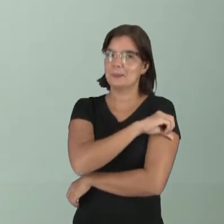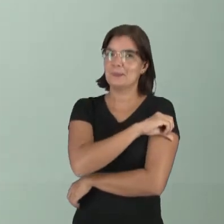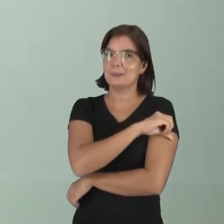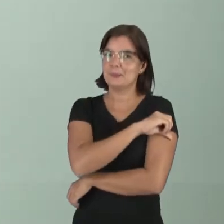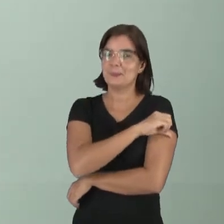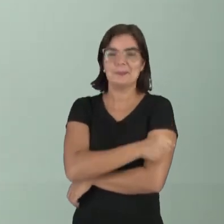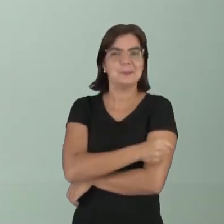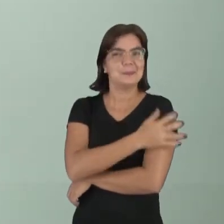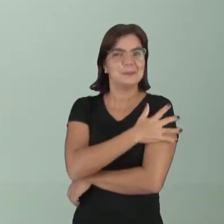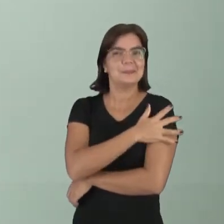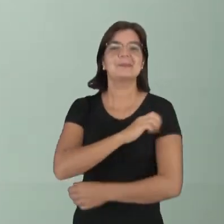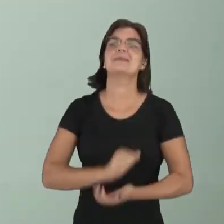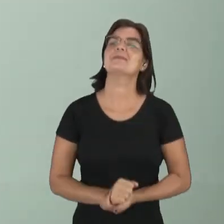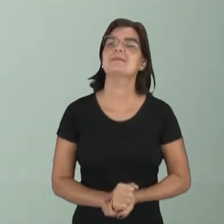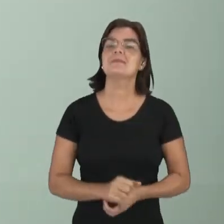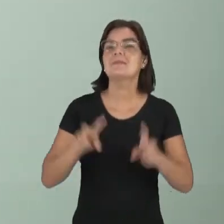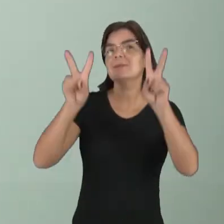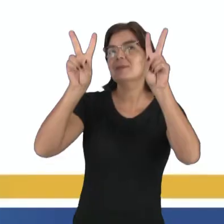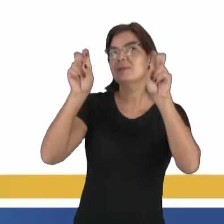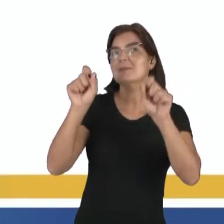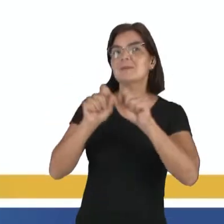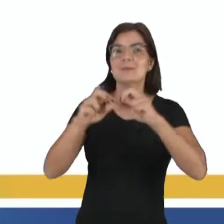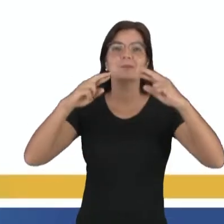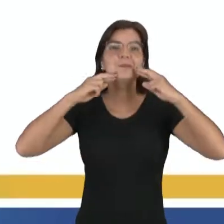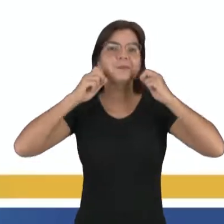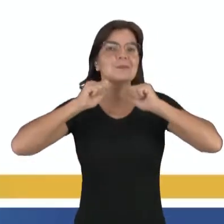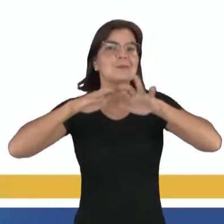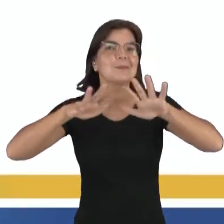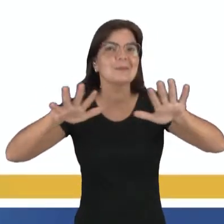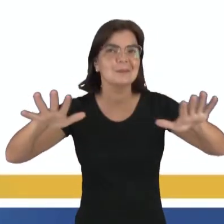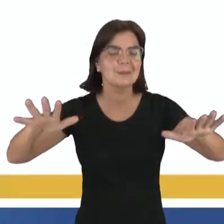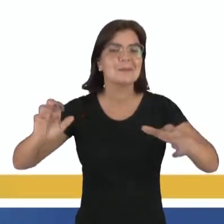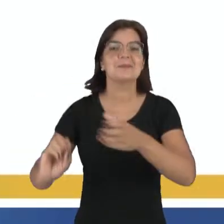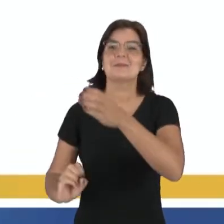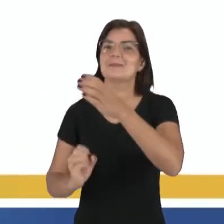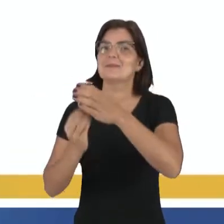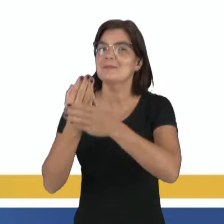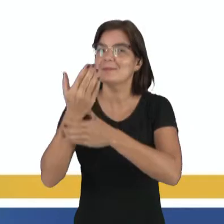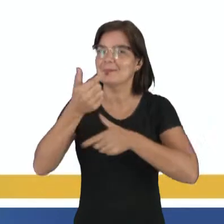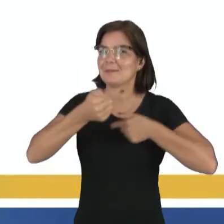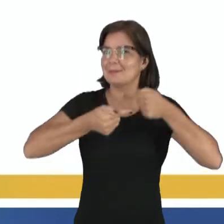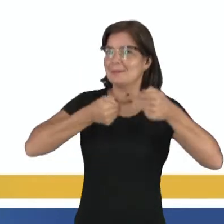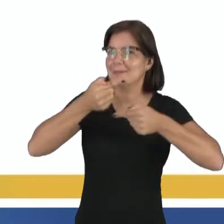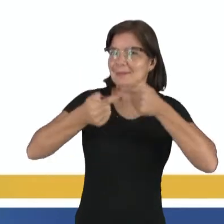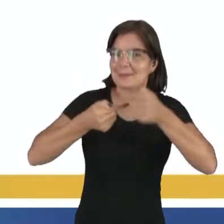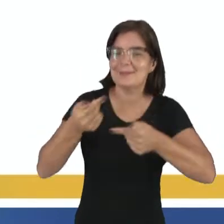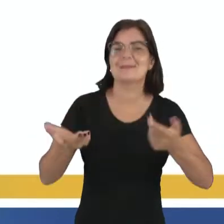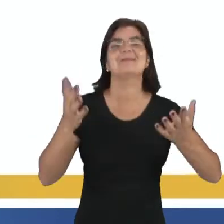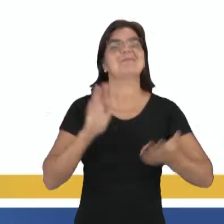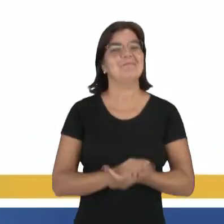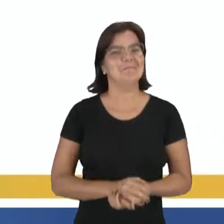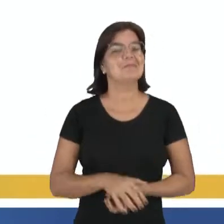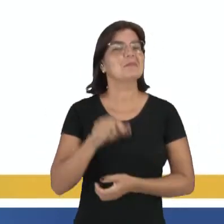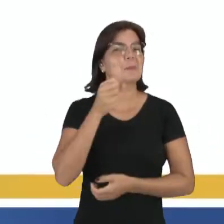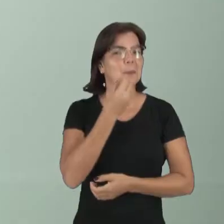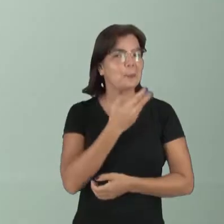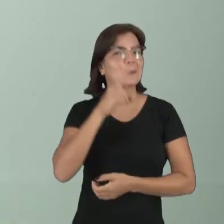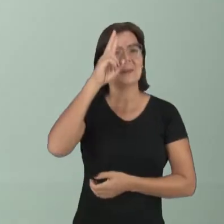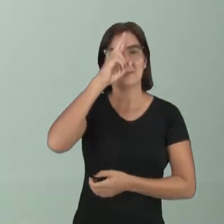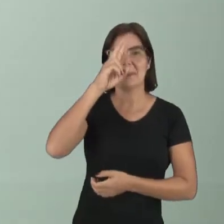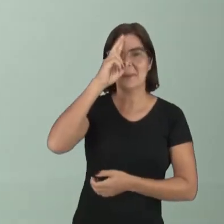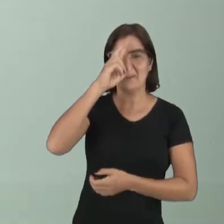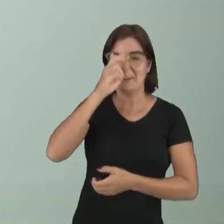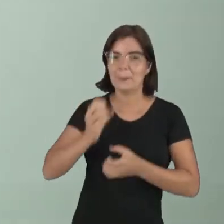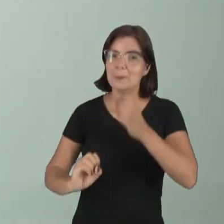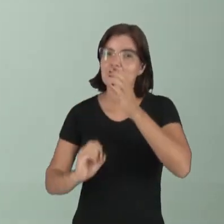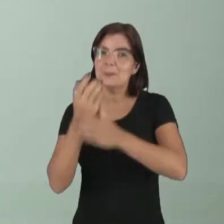do Ensino Fundamental. E o nosso tema é recursos naturais e matérias-primas. É bom lembrar que boa parte